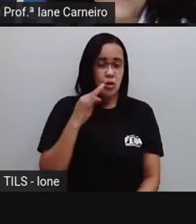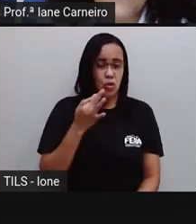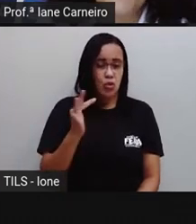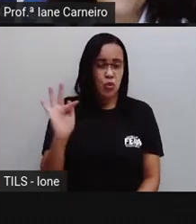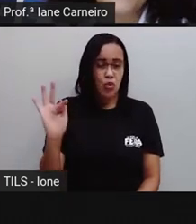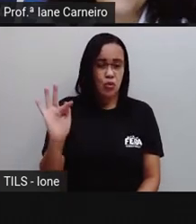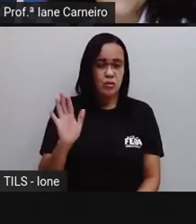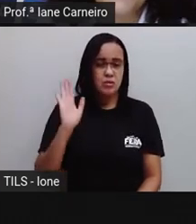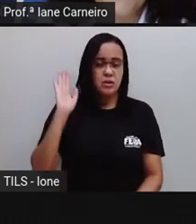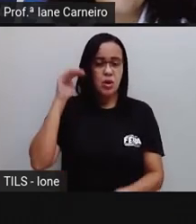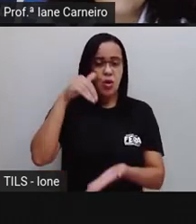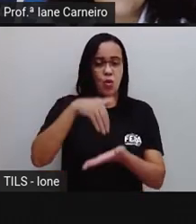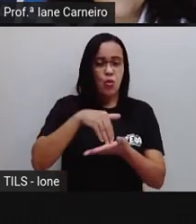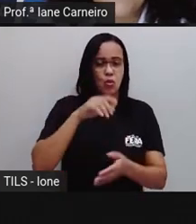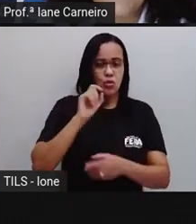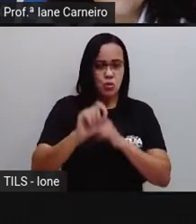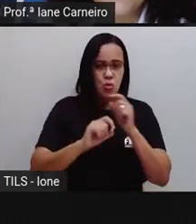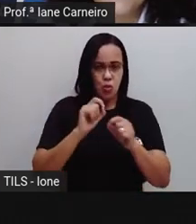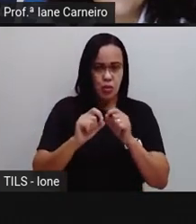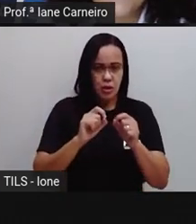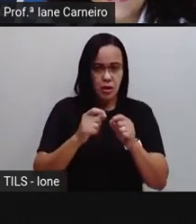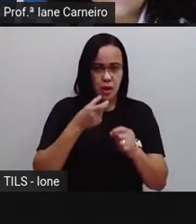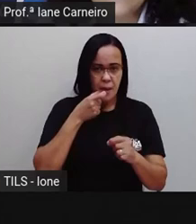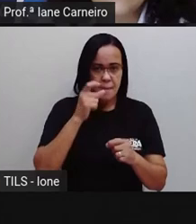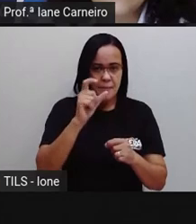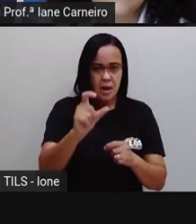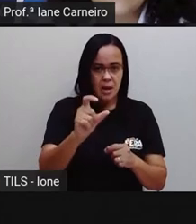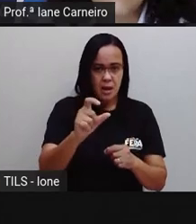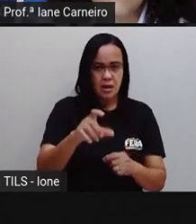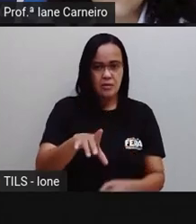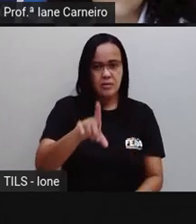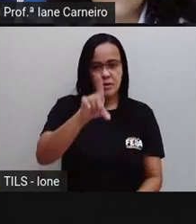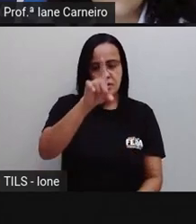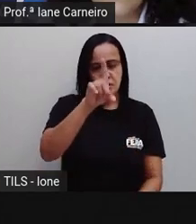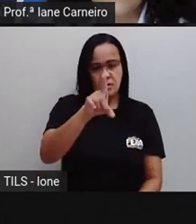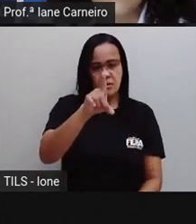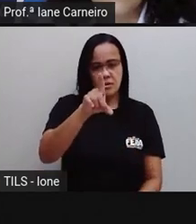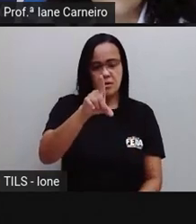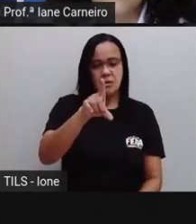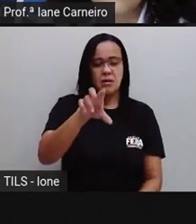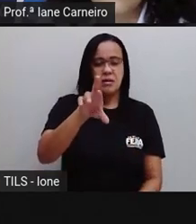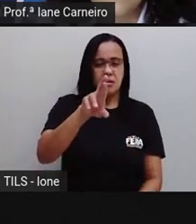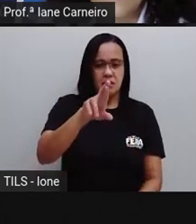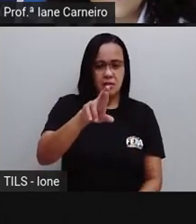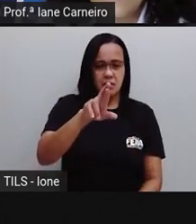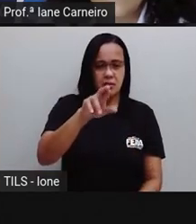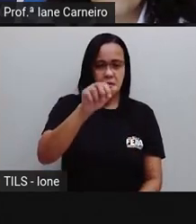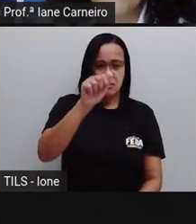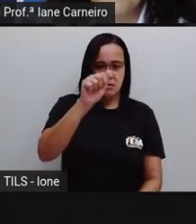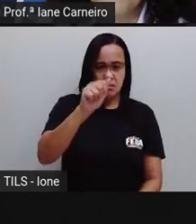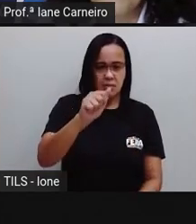por último a professora ver aqui bastão a palavra dragão ó bra